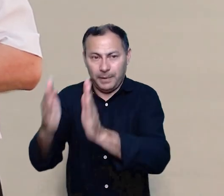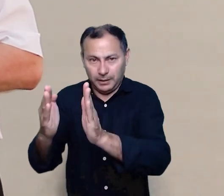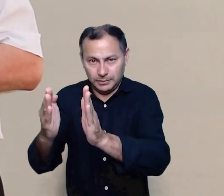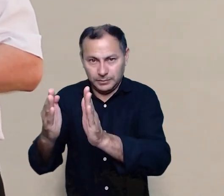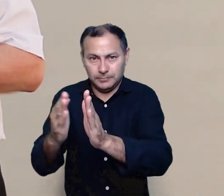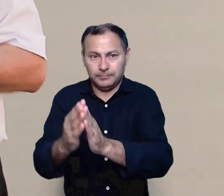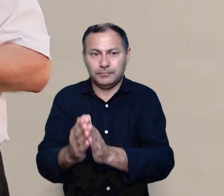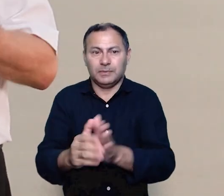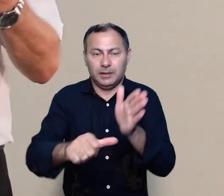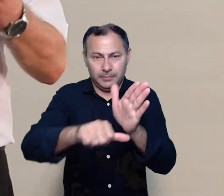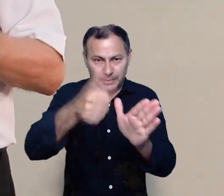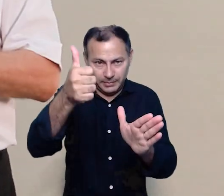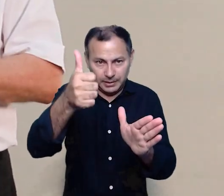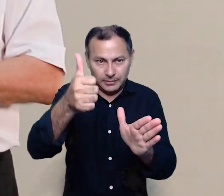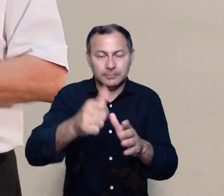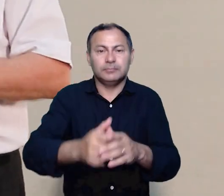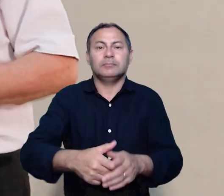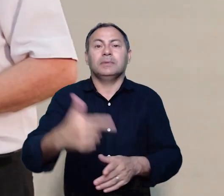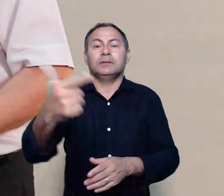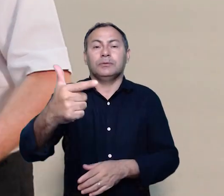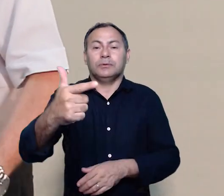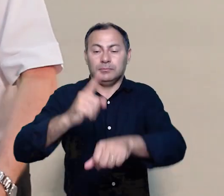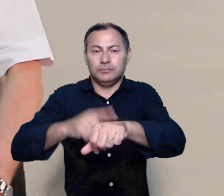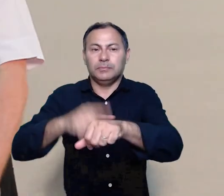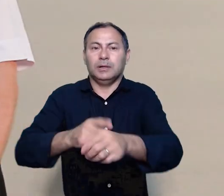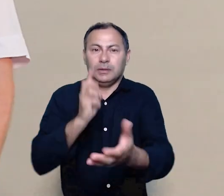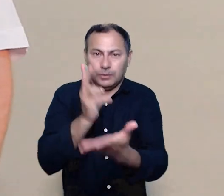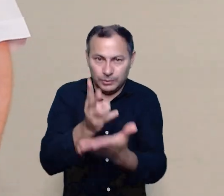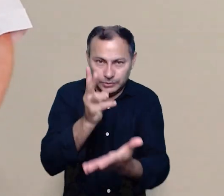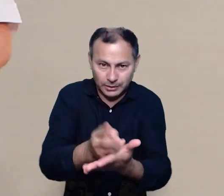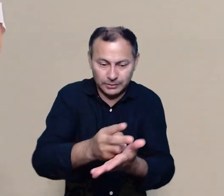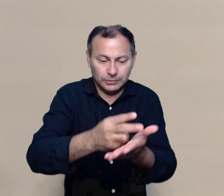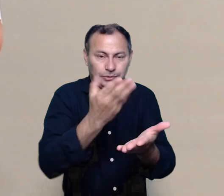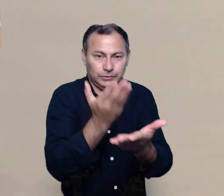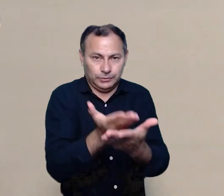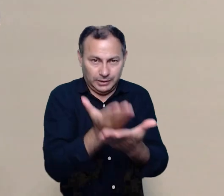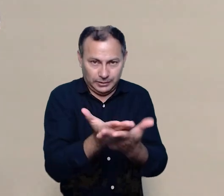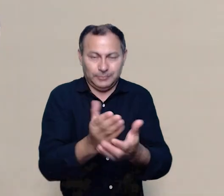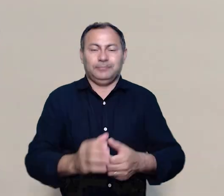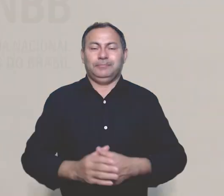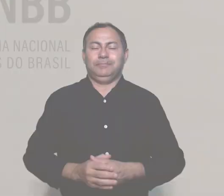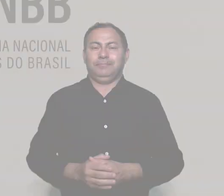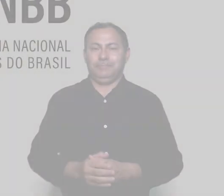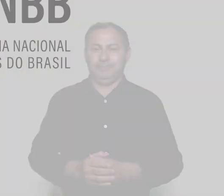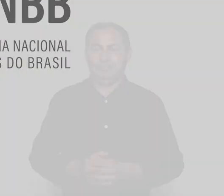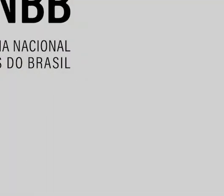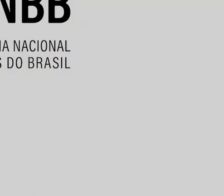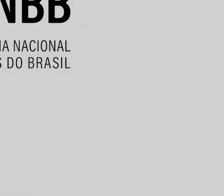segunda parte, essa é a primeira, na segunda continuaremos.